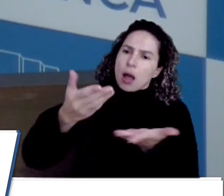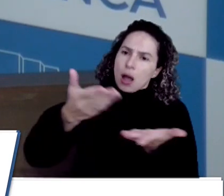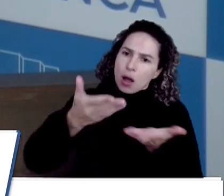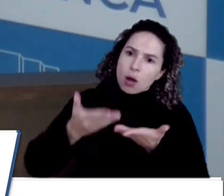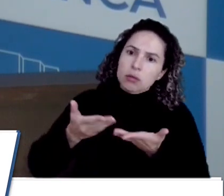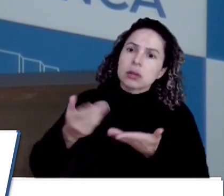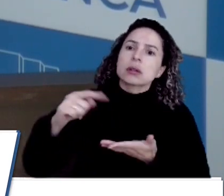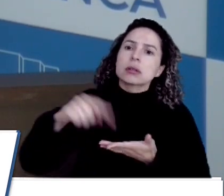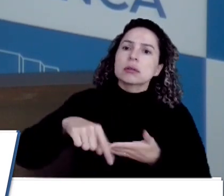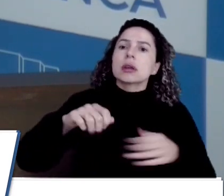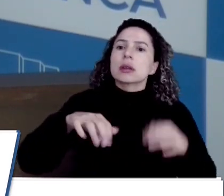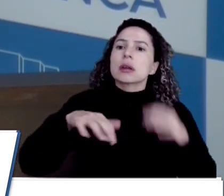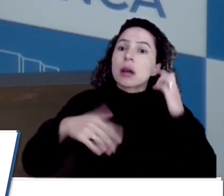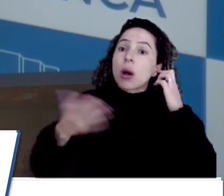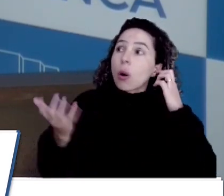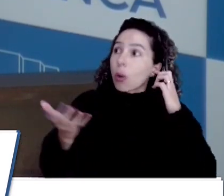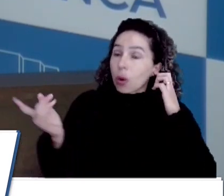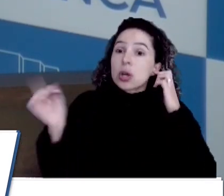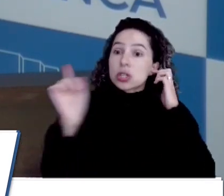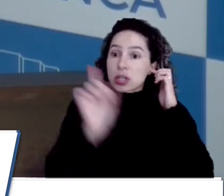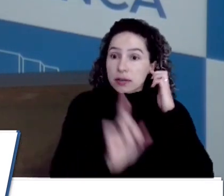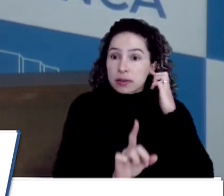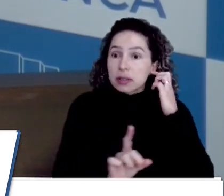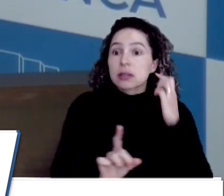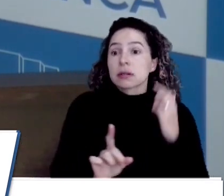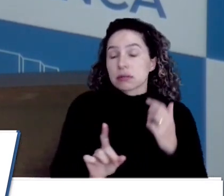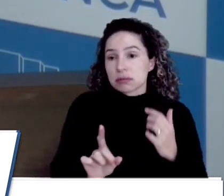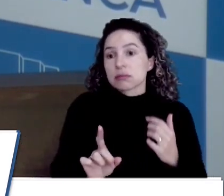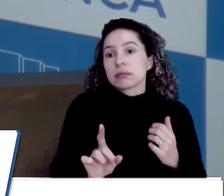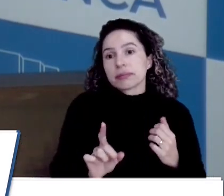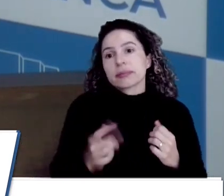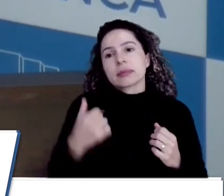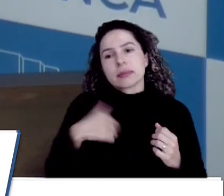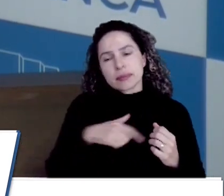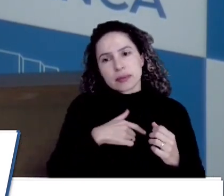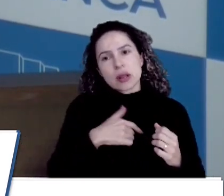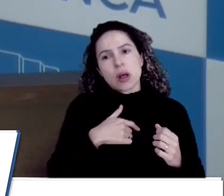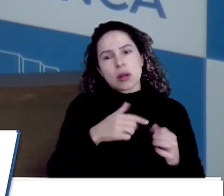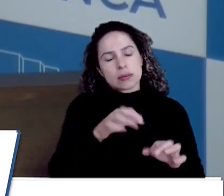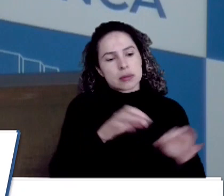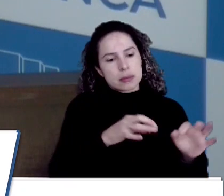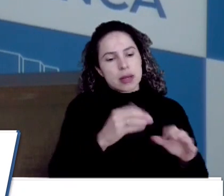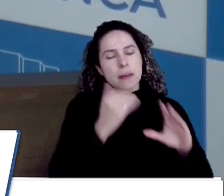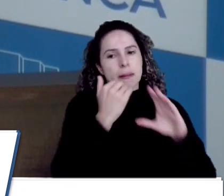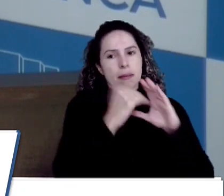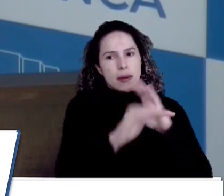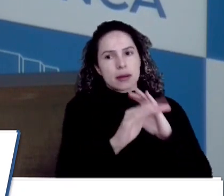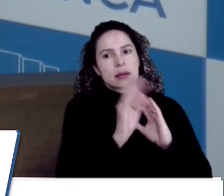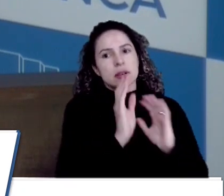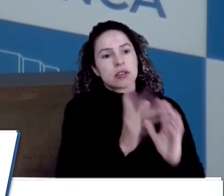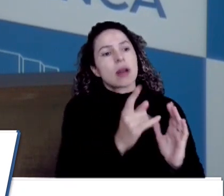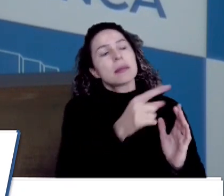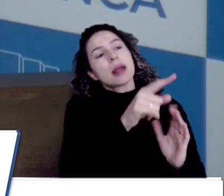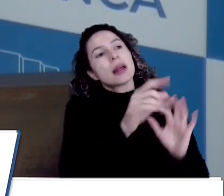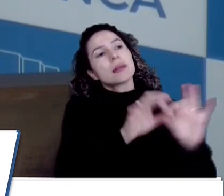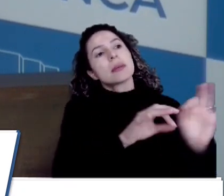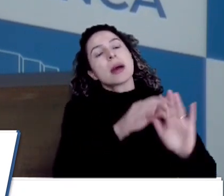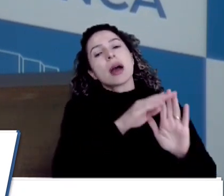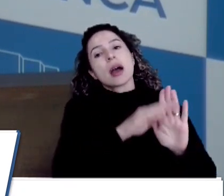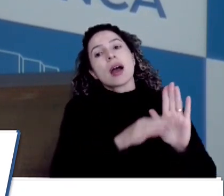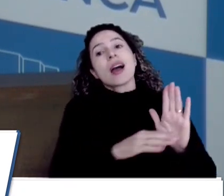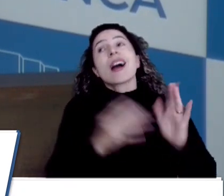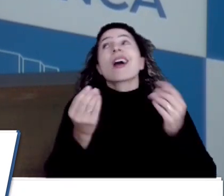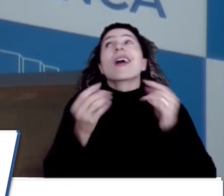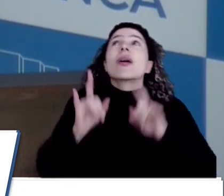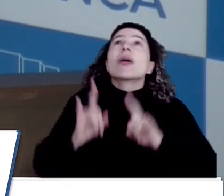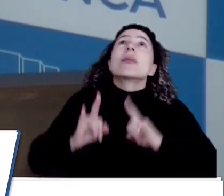até eles virem aqui hoje. Tá? Nós estamos fazendo, até eu já mandei mensagem para eles mandar a situação do prédio. Nós